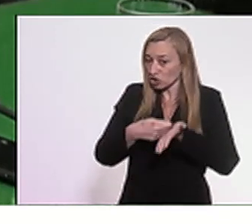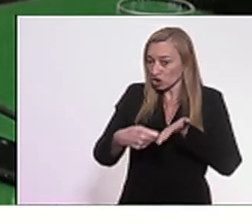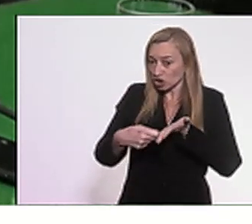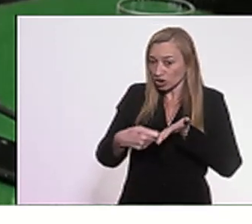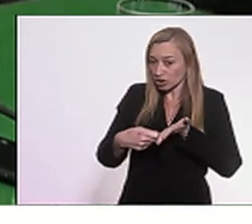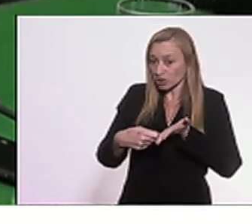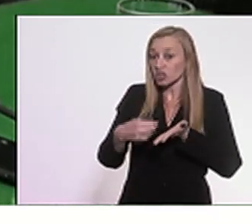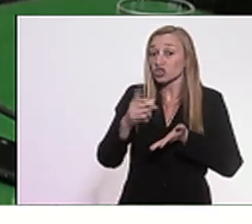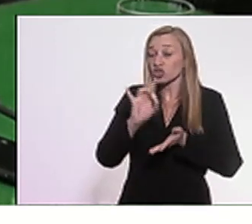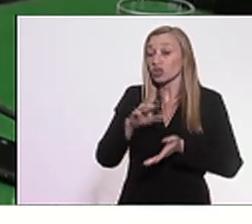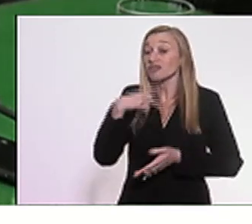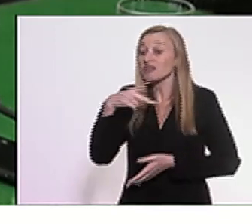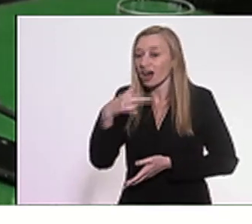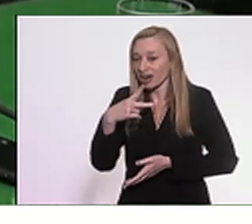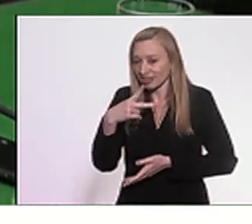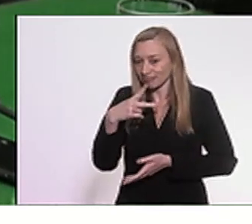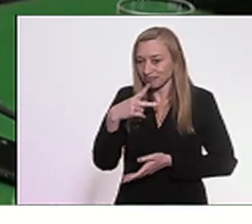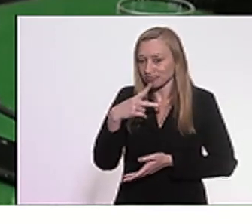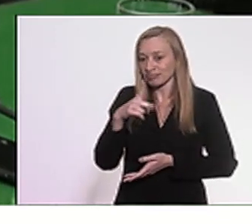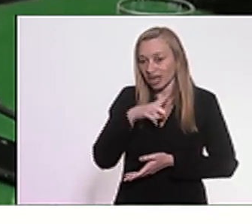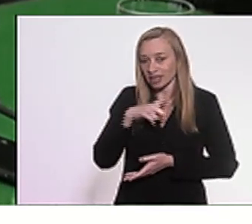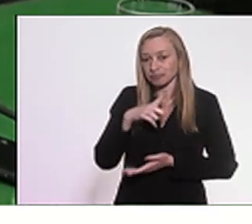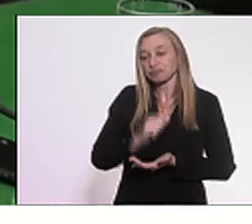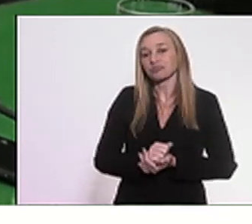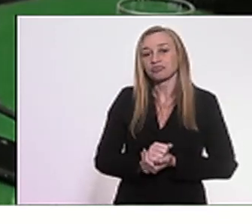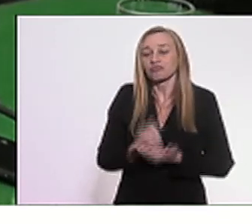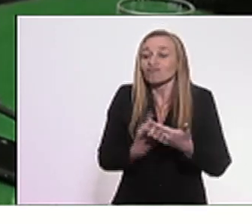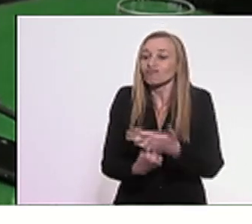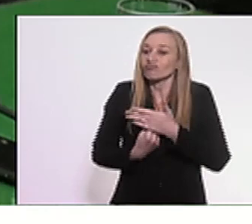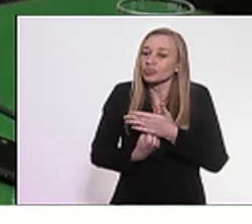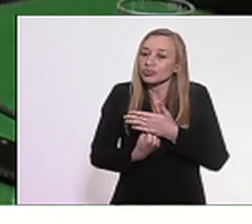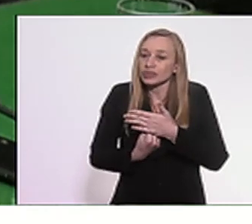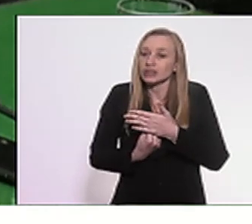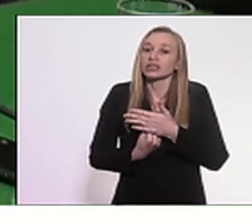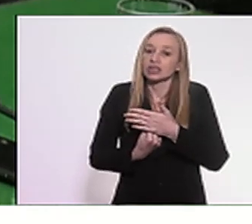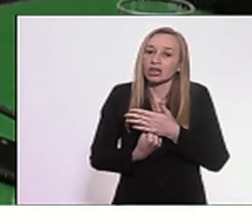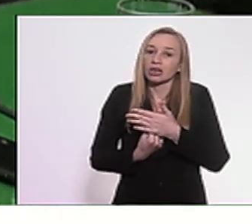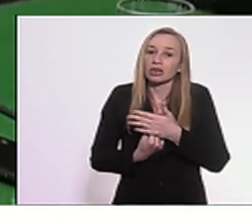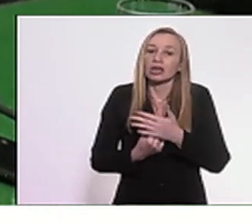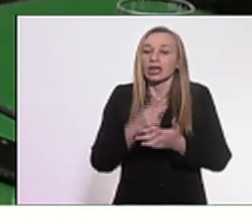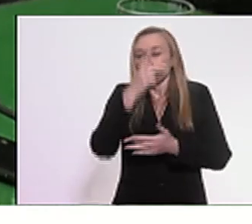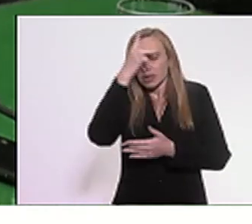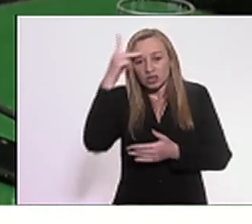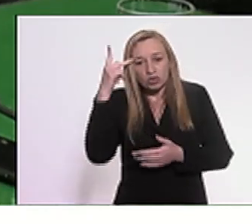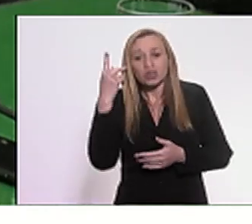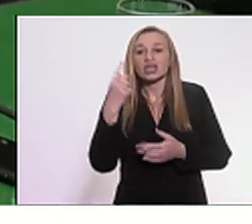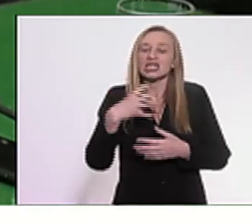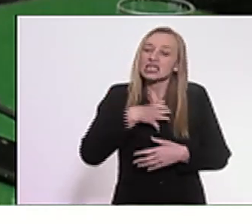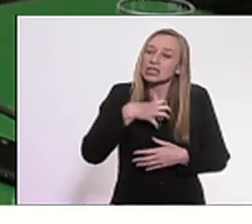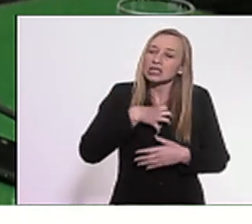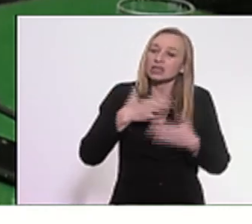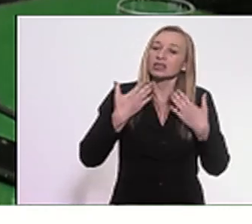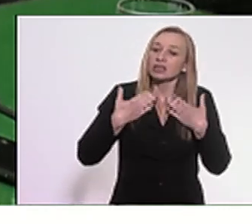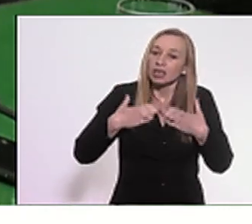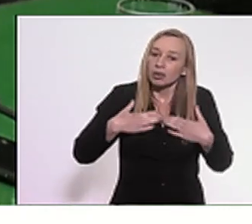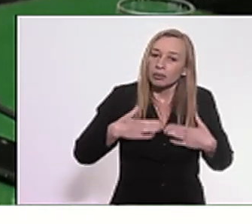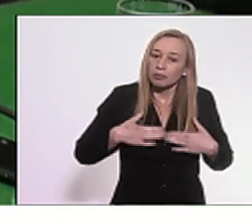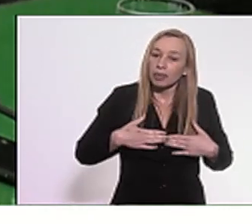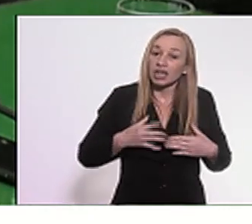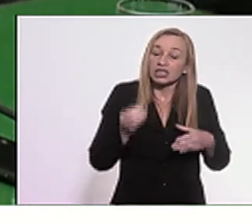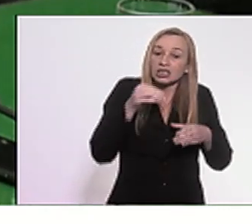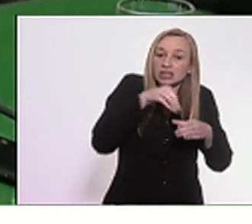acho que a gente quer criar aqui justamente um canal de proteção para que esse servidor se sinta à vontade e tenha, dentro de